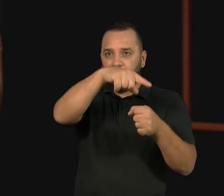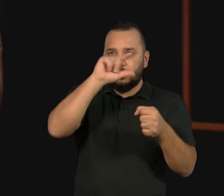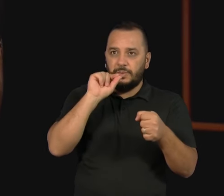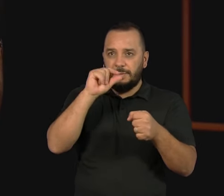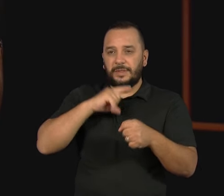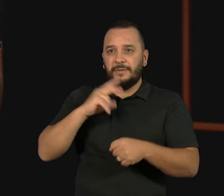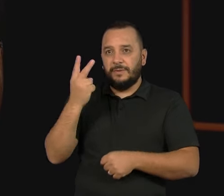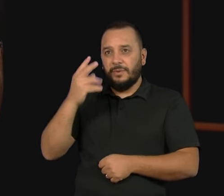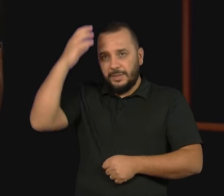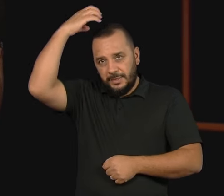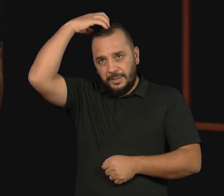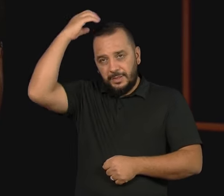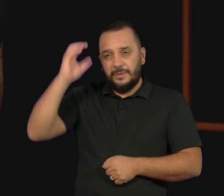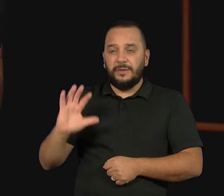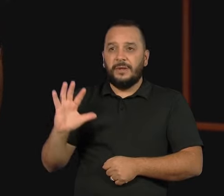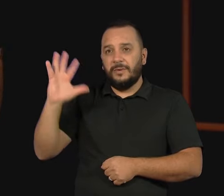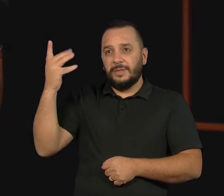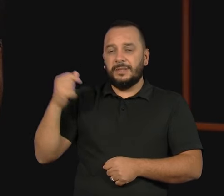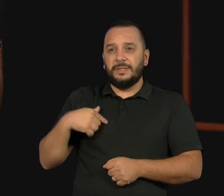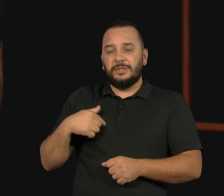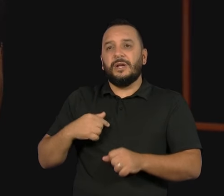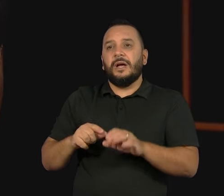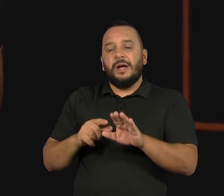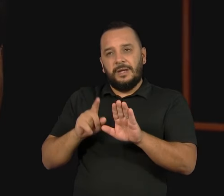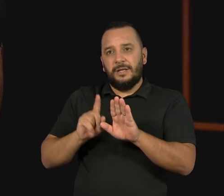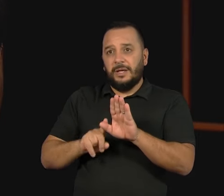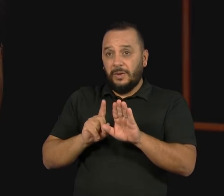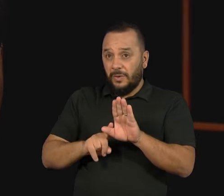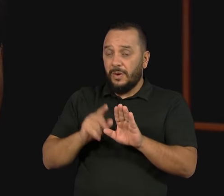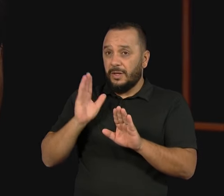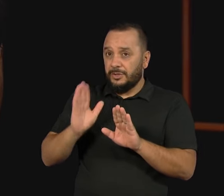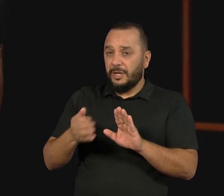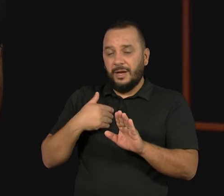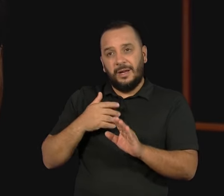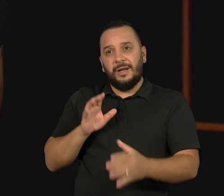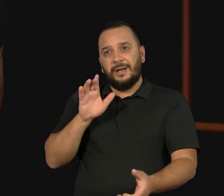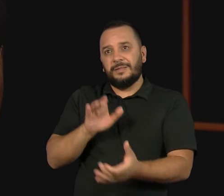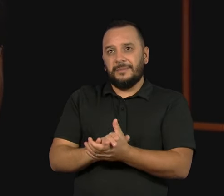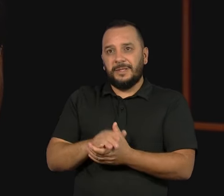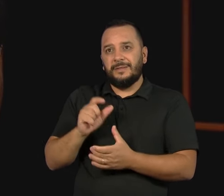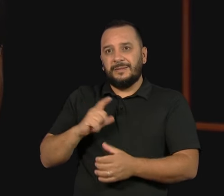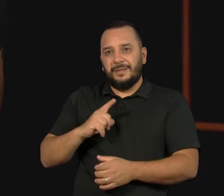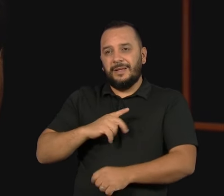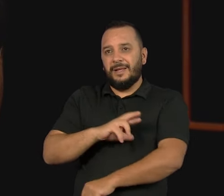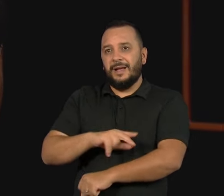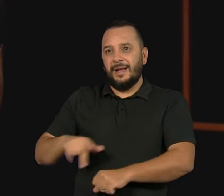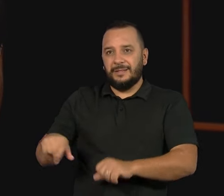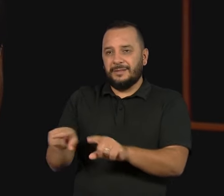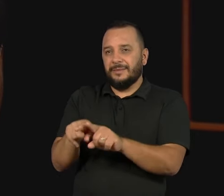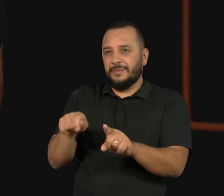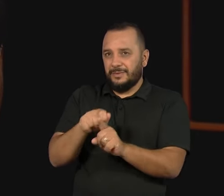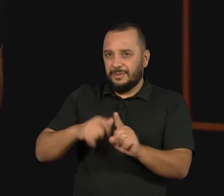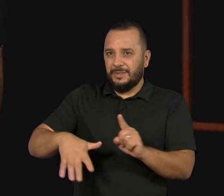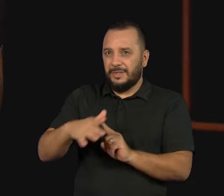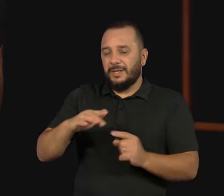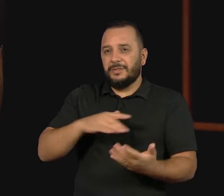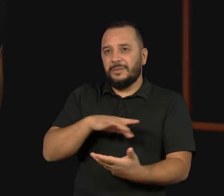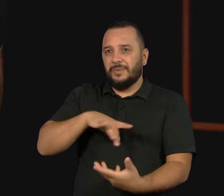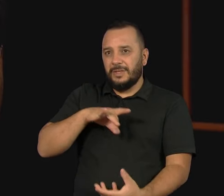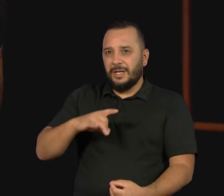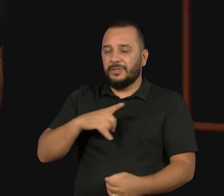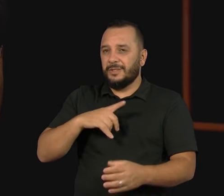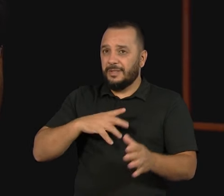que acontecia em Angola Janga, que eram os casamentos interraciais, uma sociedade democrática em que os